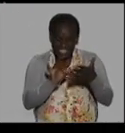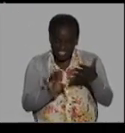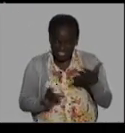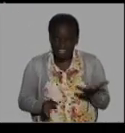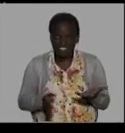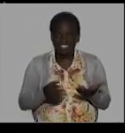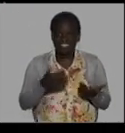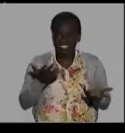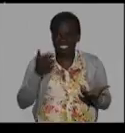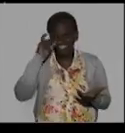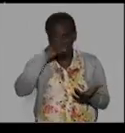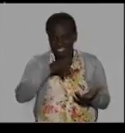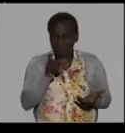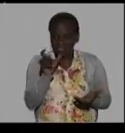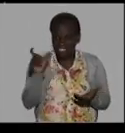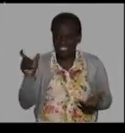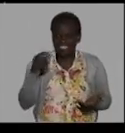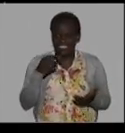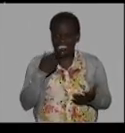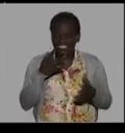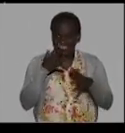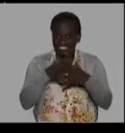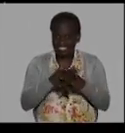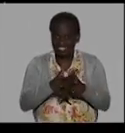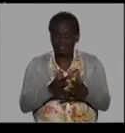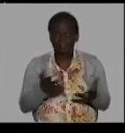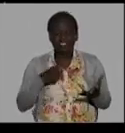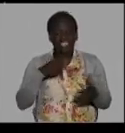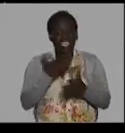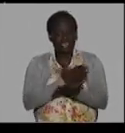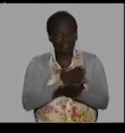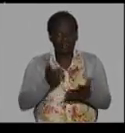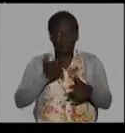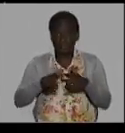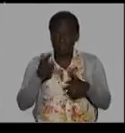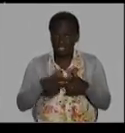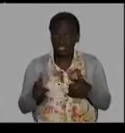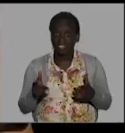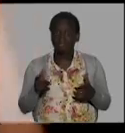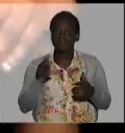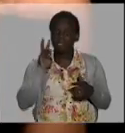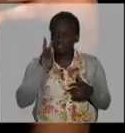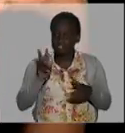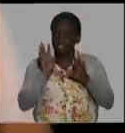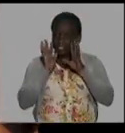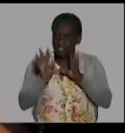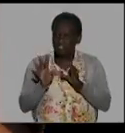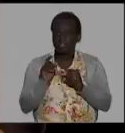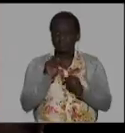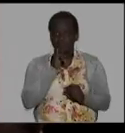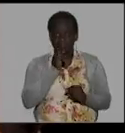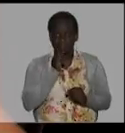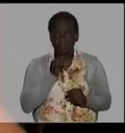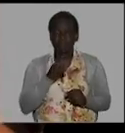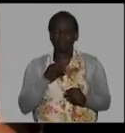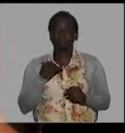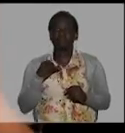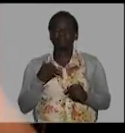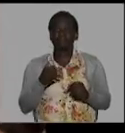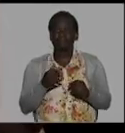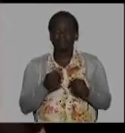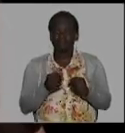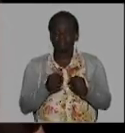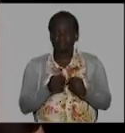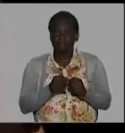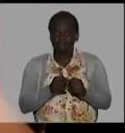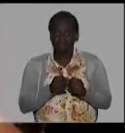Gente, eu também tenho problema com essa palavra. Enfim, eles tinham algumas questões que me chamavam a atenção, assim,